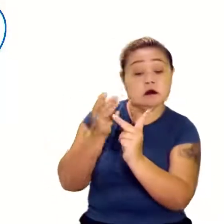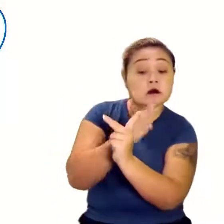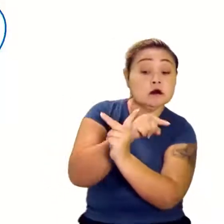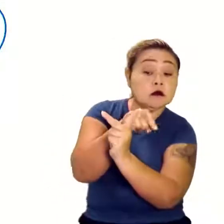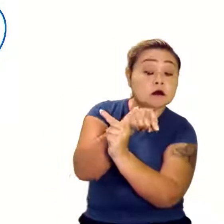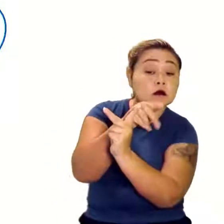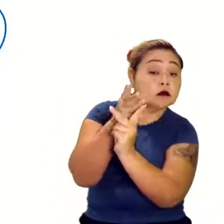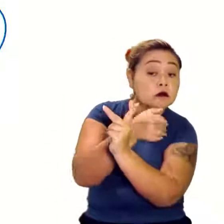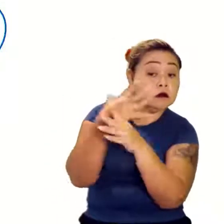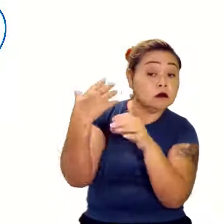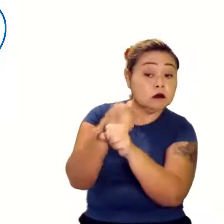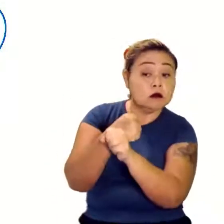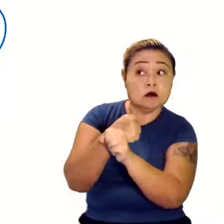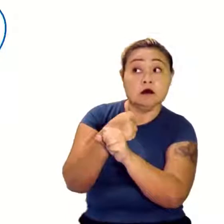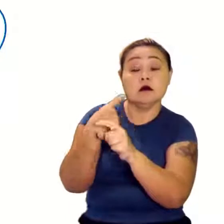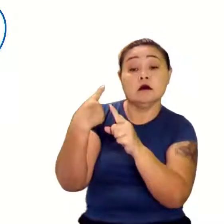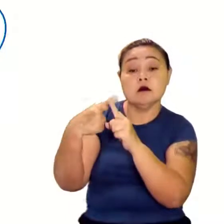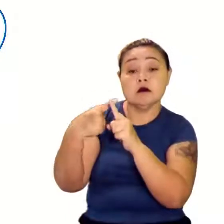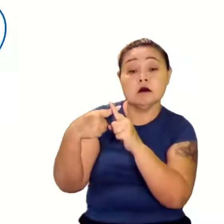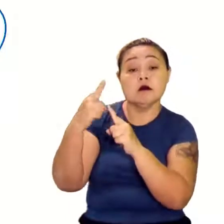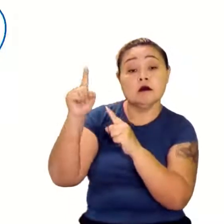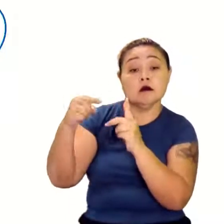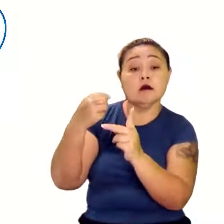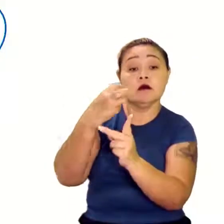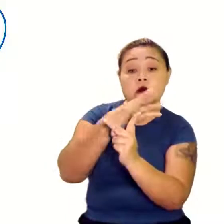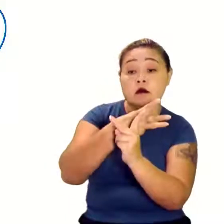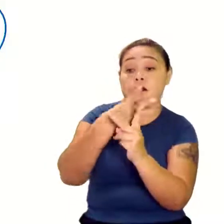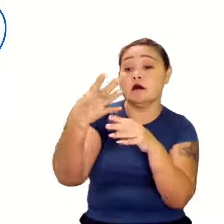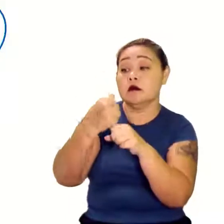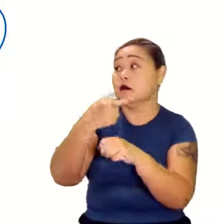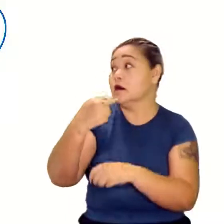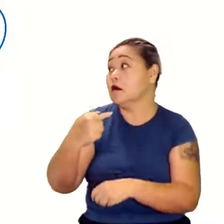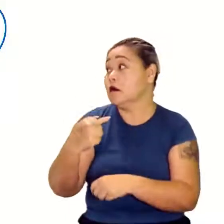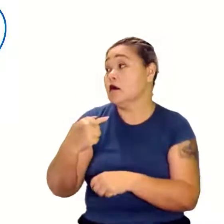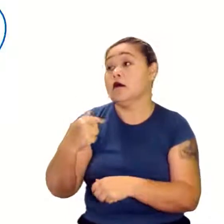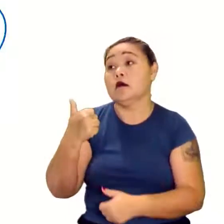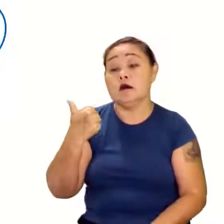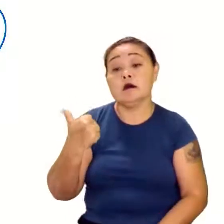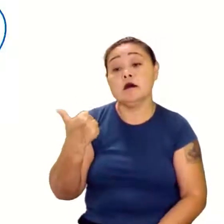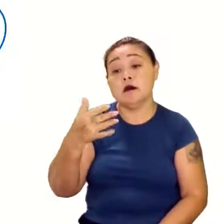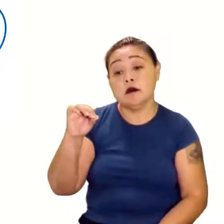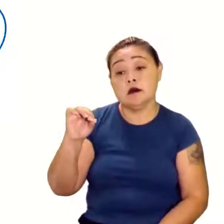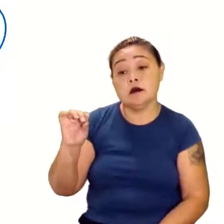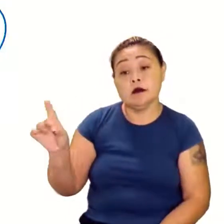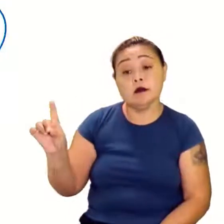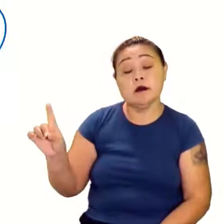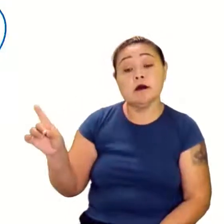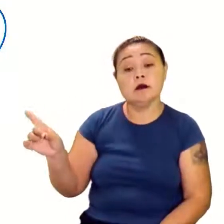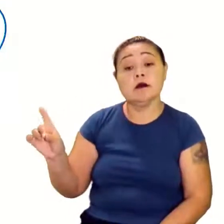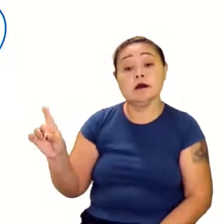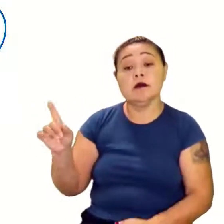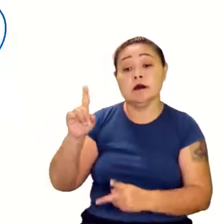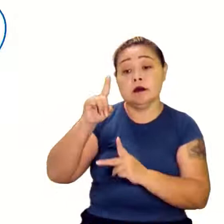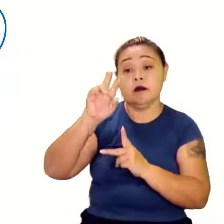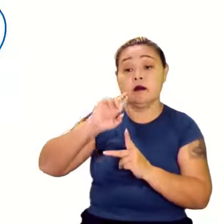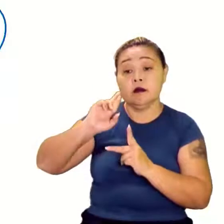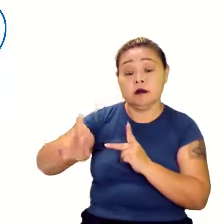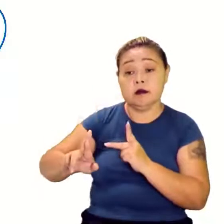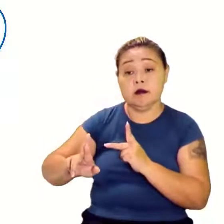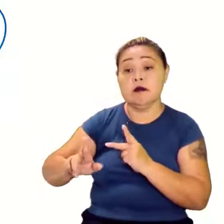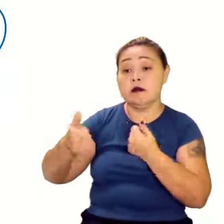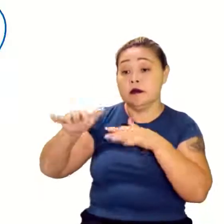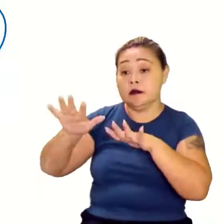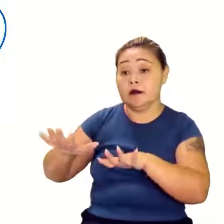de fora, né? Porque eu tenho 3 maçãs mais 7 maçãs, 10 maçãs. Seja o que for, como resultado vai